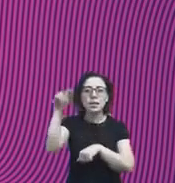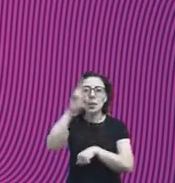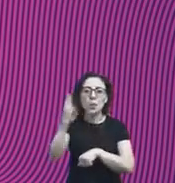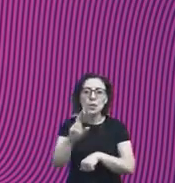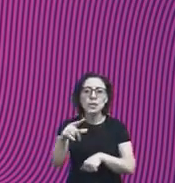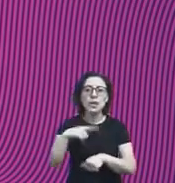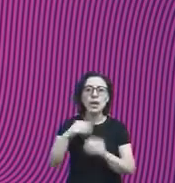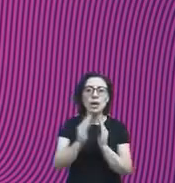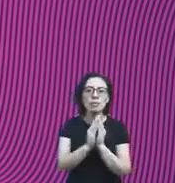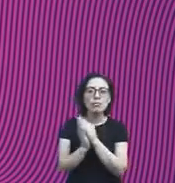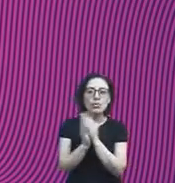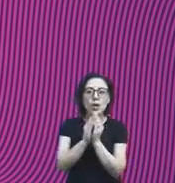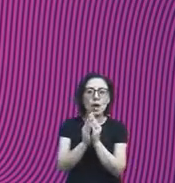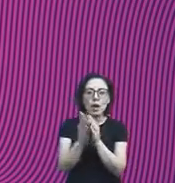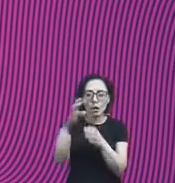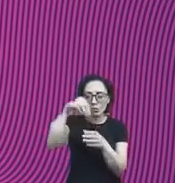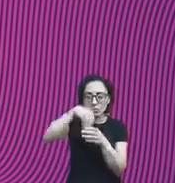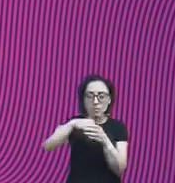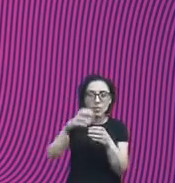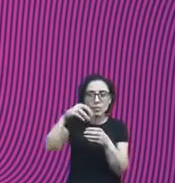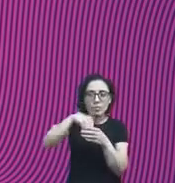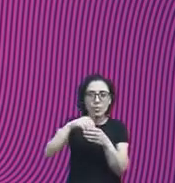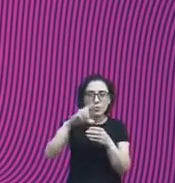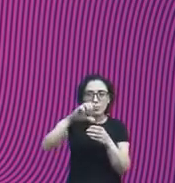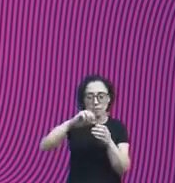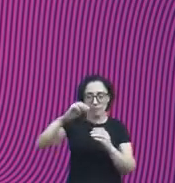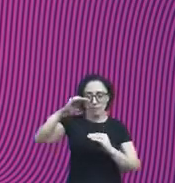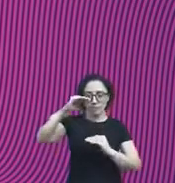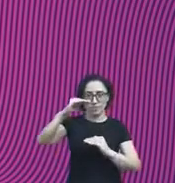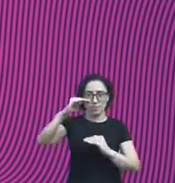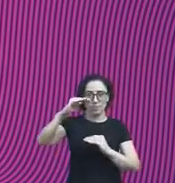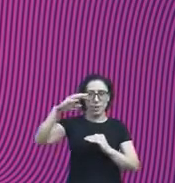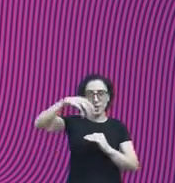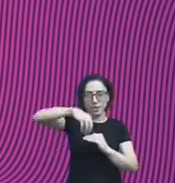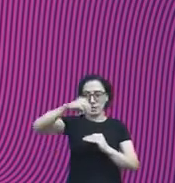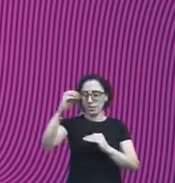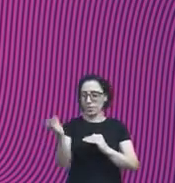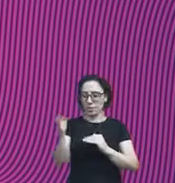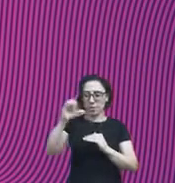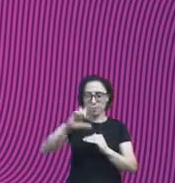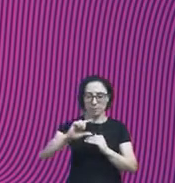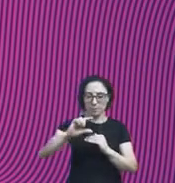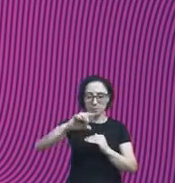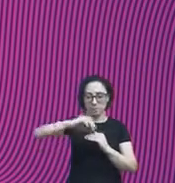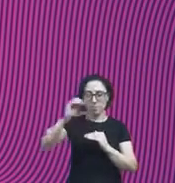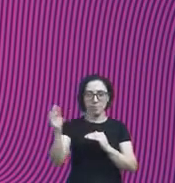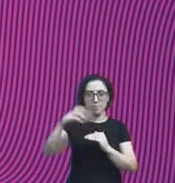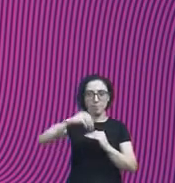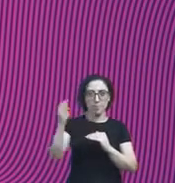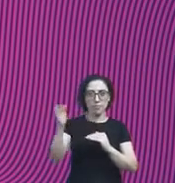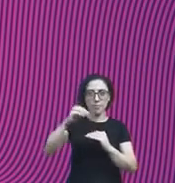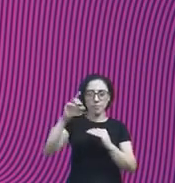Nós temos lá a menor boneca, são os